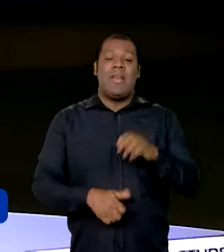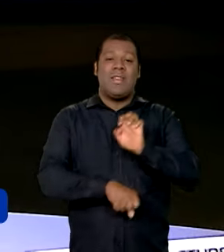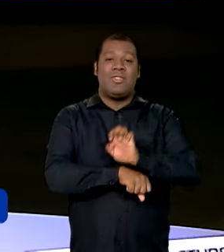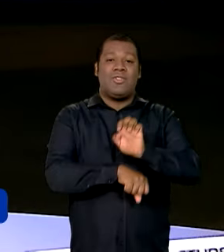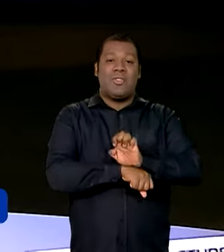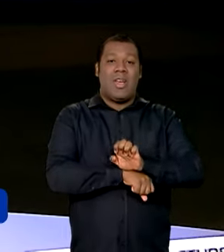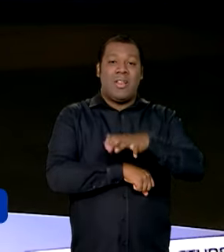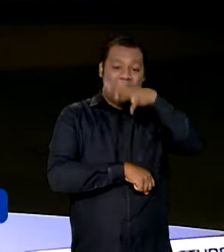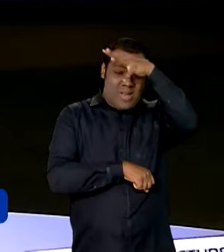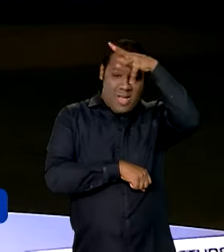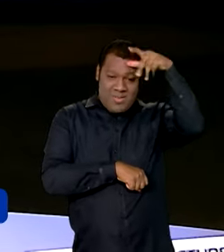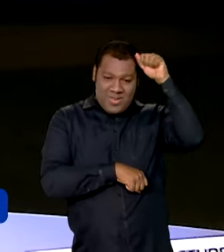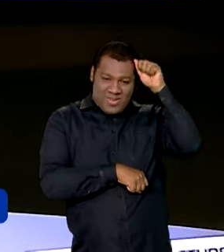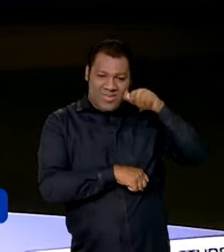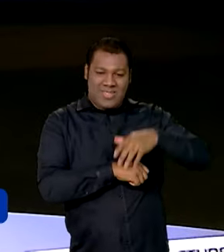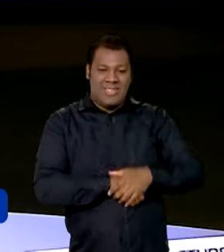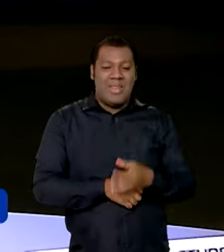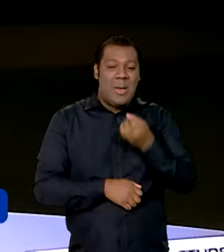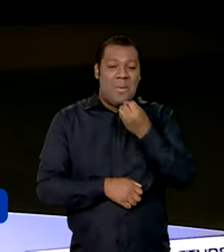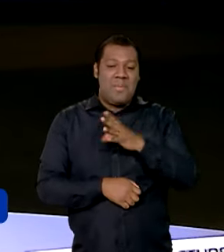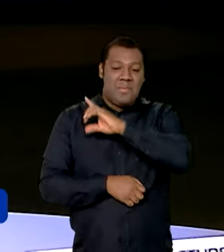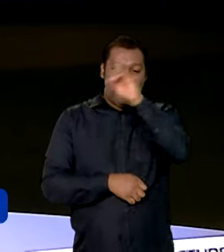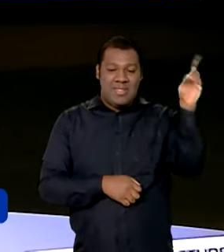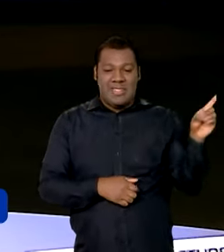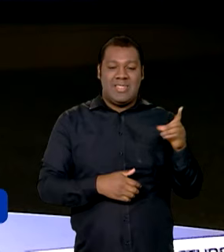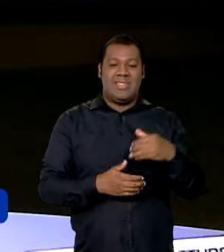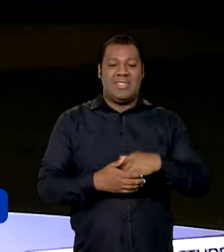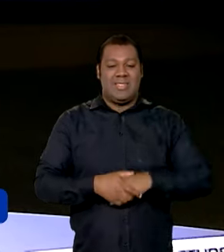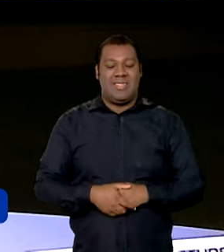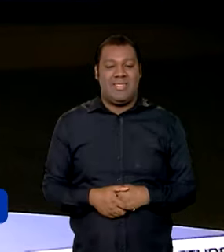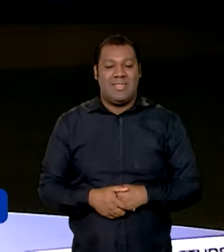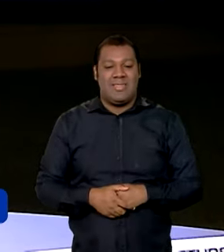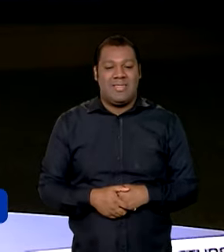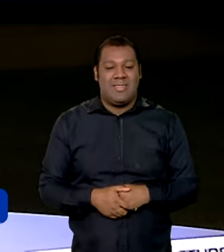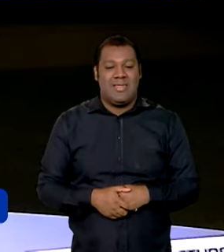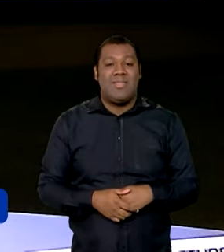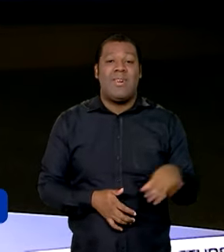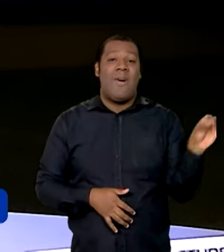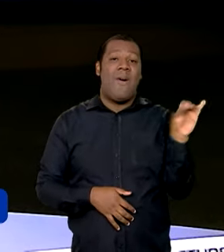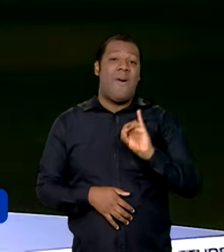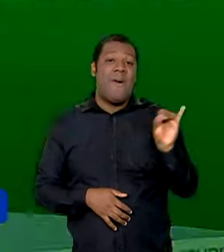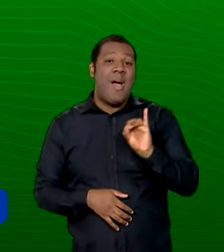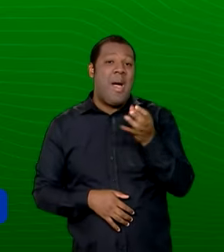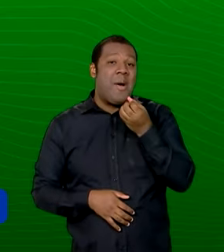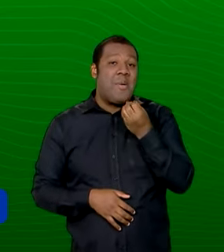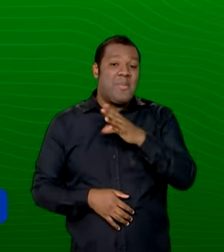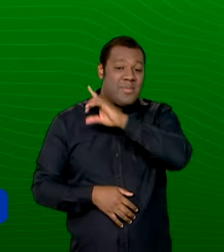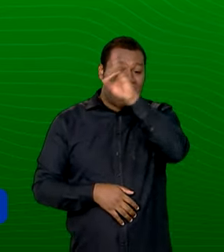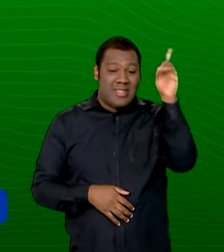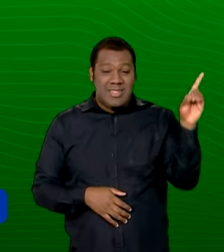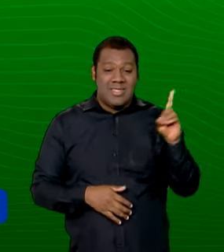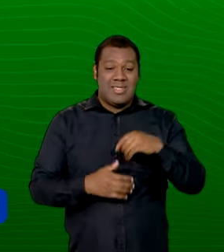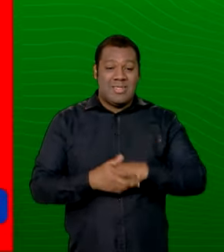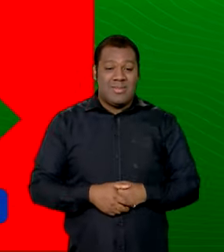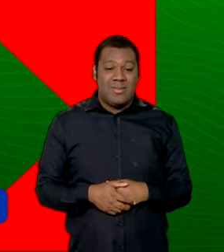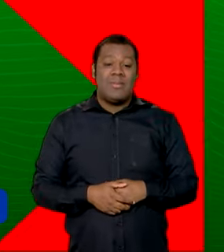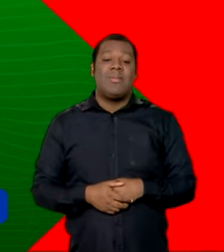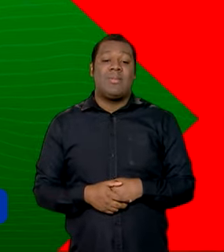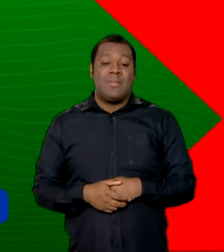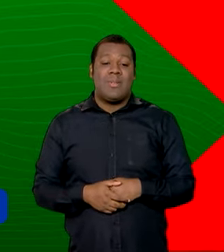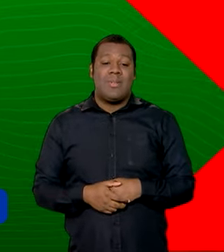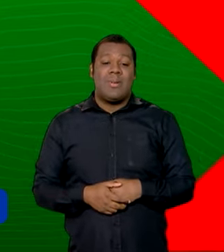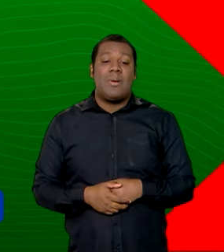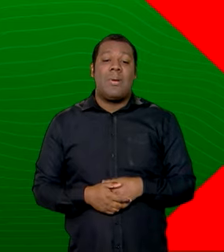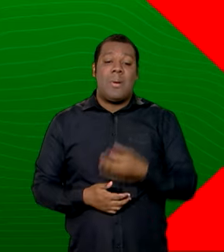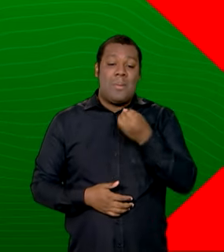alto Solimões bom dia para você Luciano Barroso bem-vindo Bom dia Karine Melo Muito obrigado bom dia ao Ministro